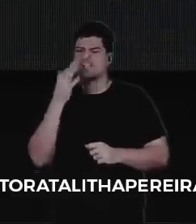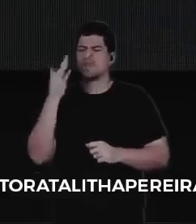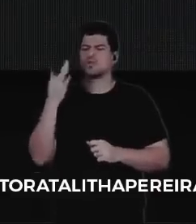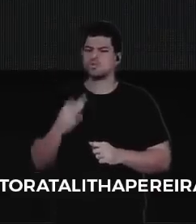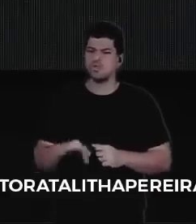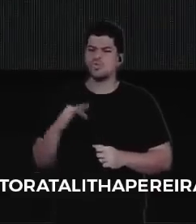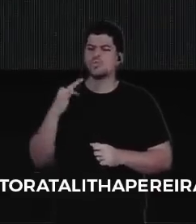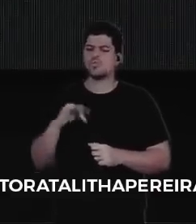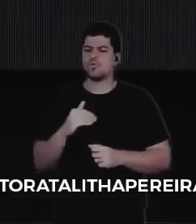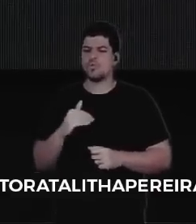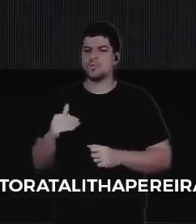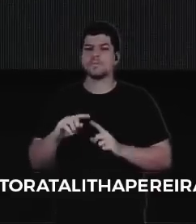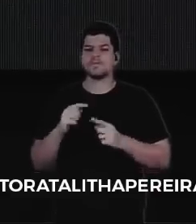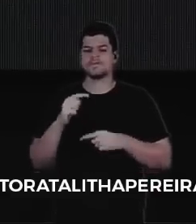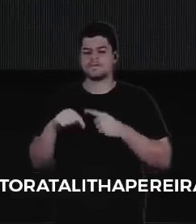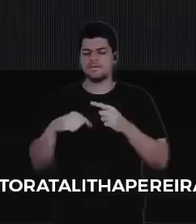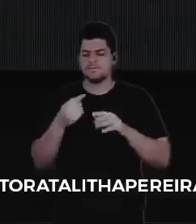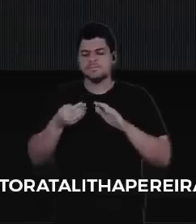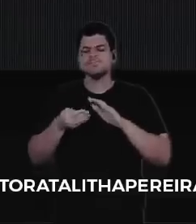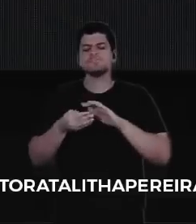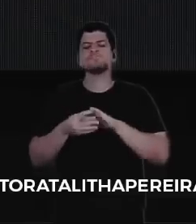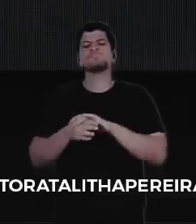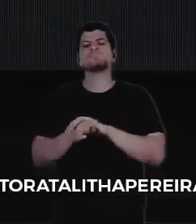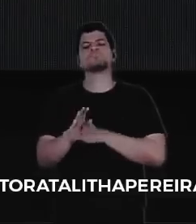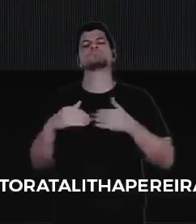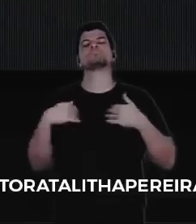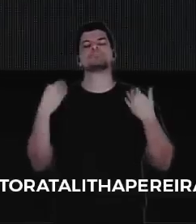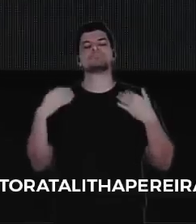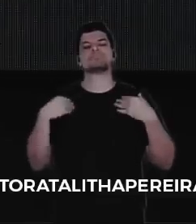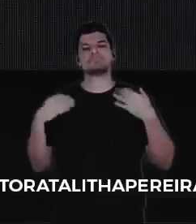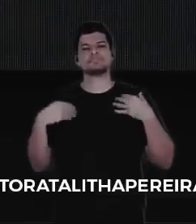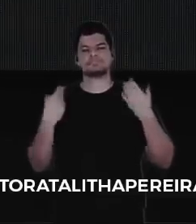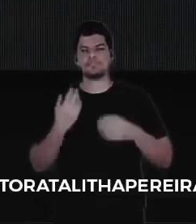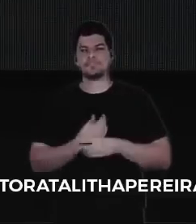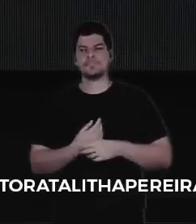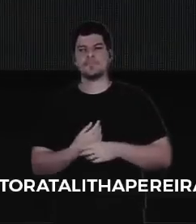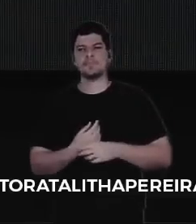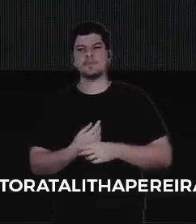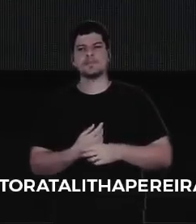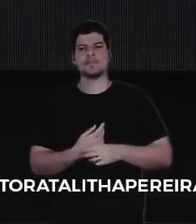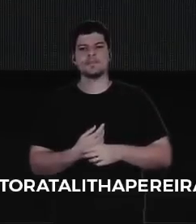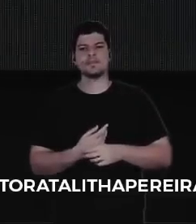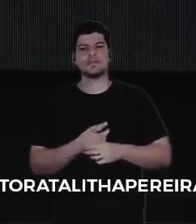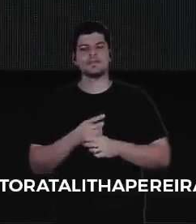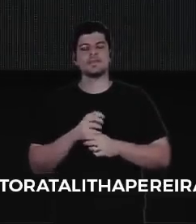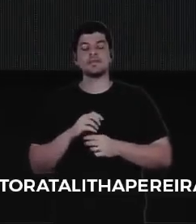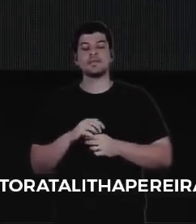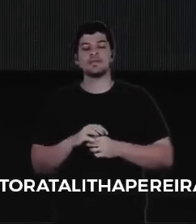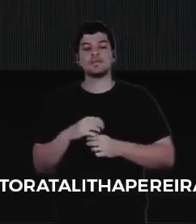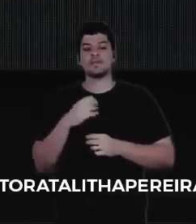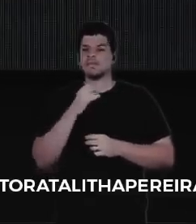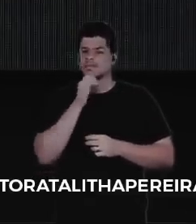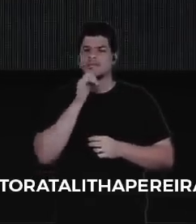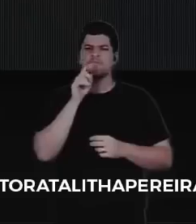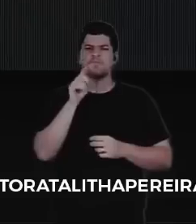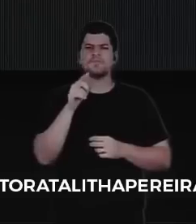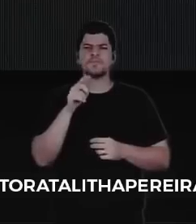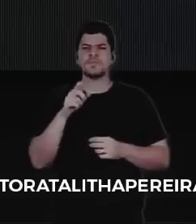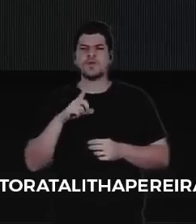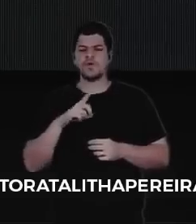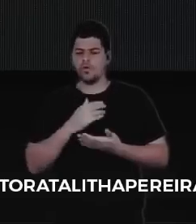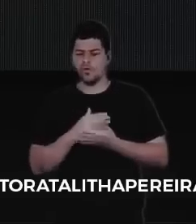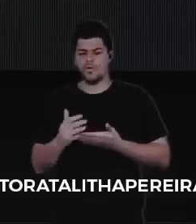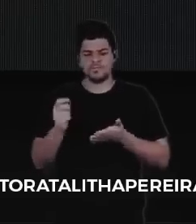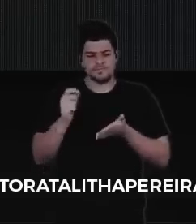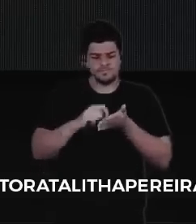mas daqui a pouco vem a alegria. Não é gostoso quando você faz uma lista de